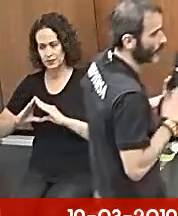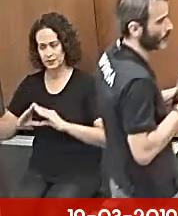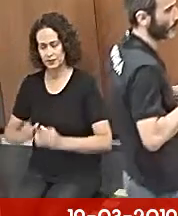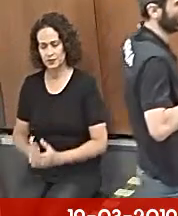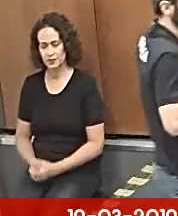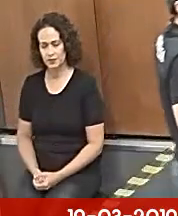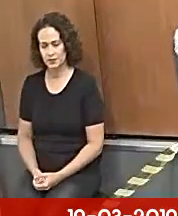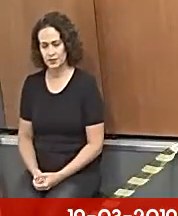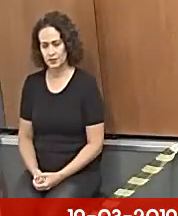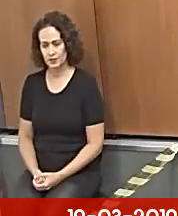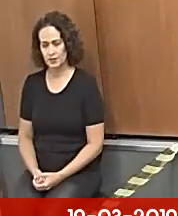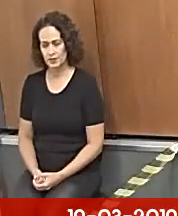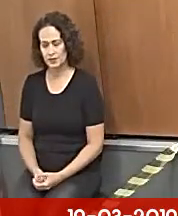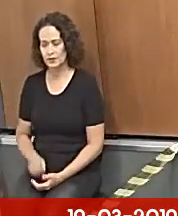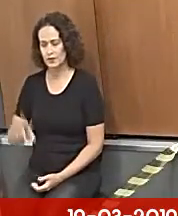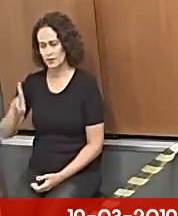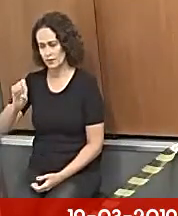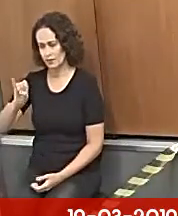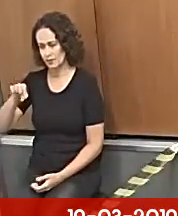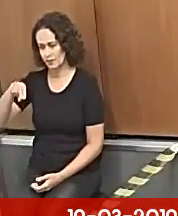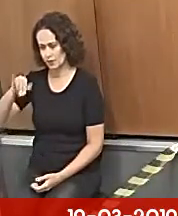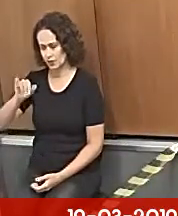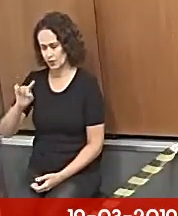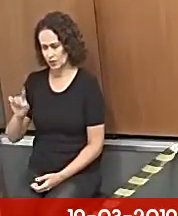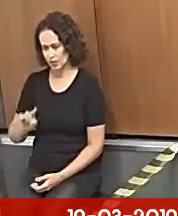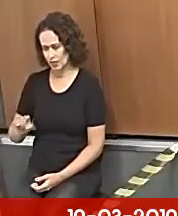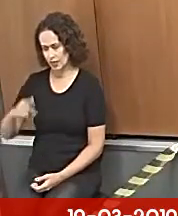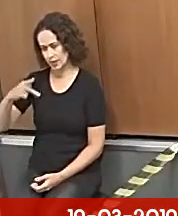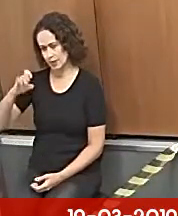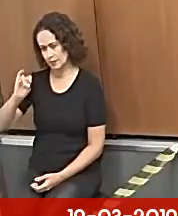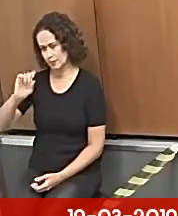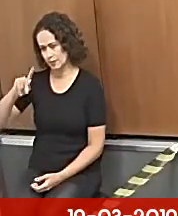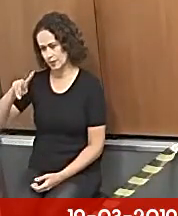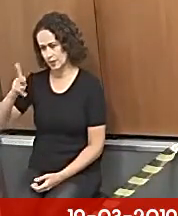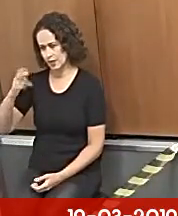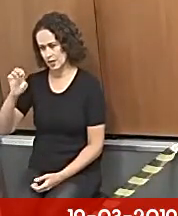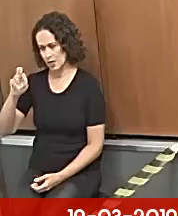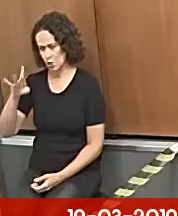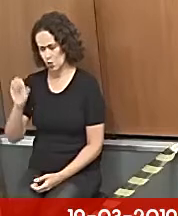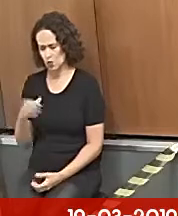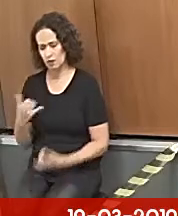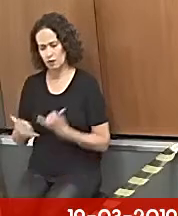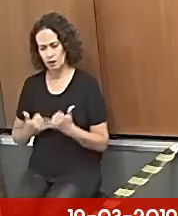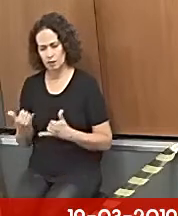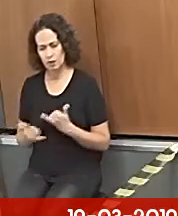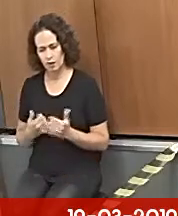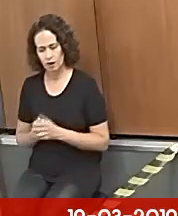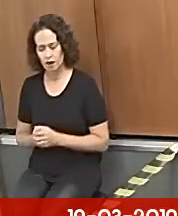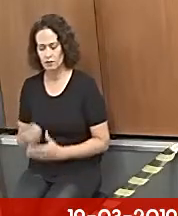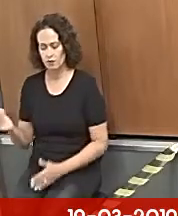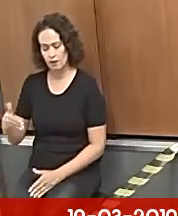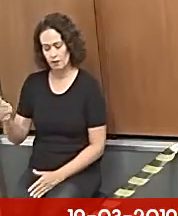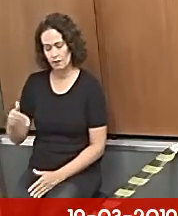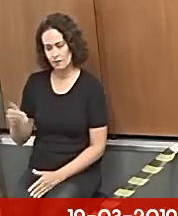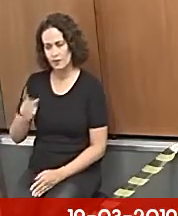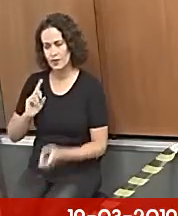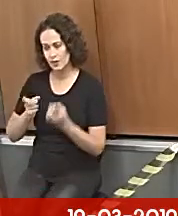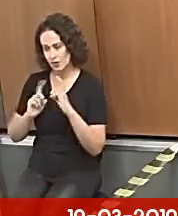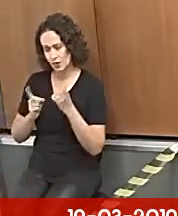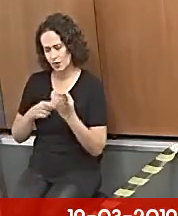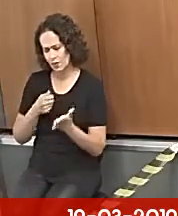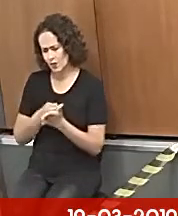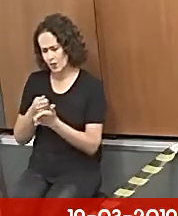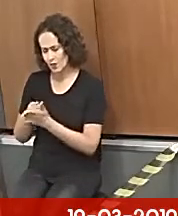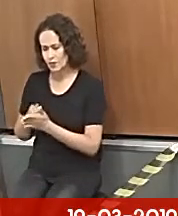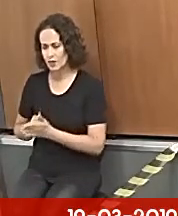deles e hoje no espinheiro desculpa ele brincava com a gente visitando a gente vem para a reunião cobrar nossos direitos que